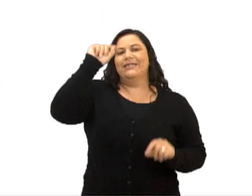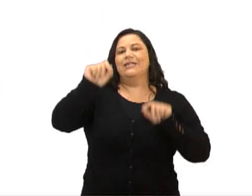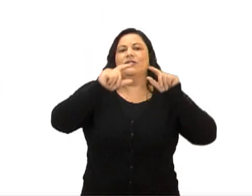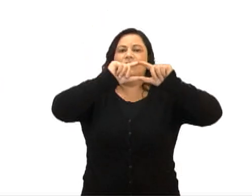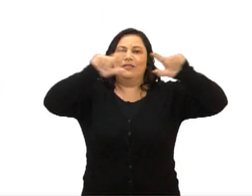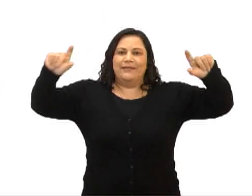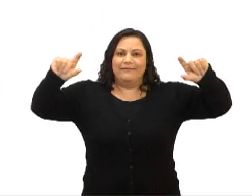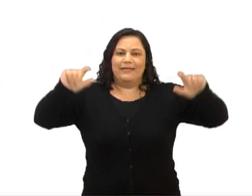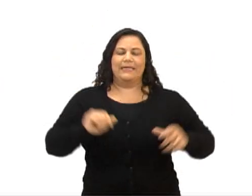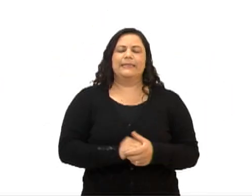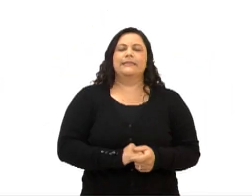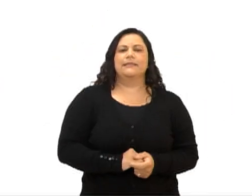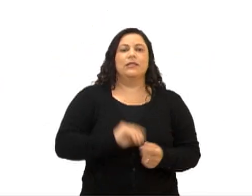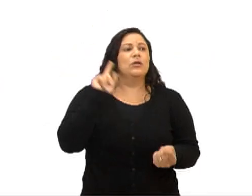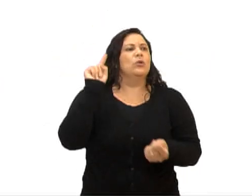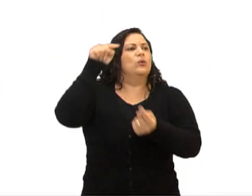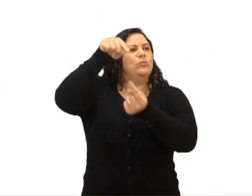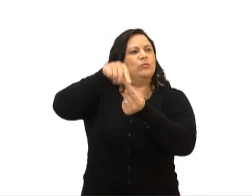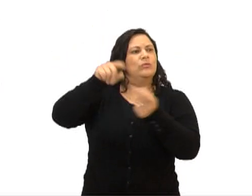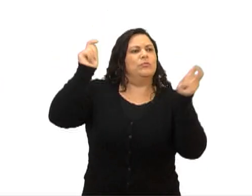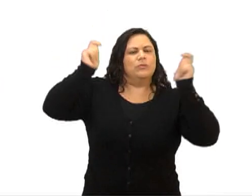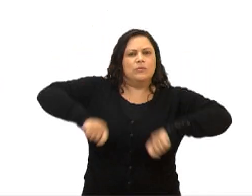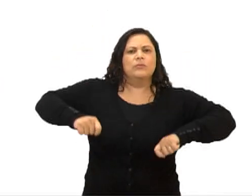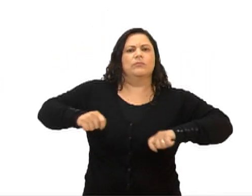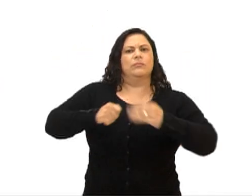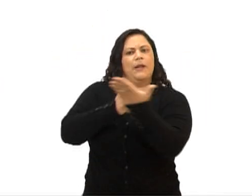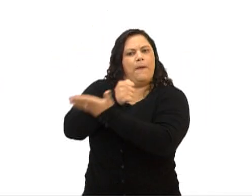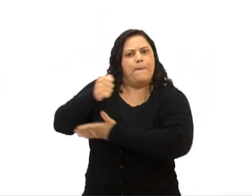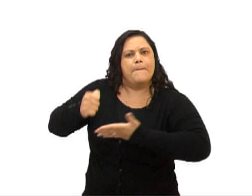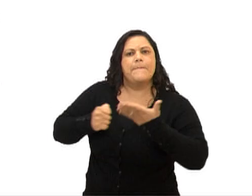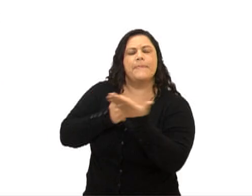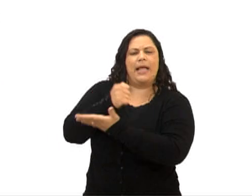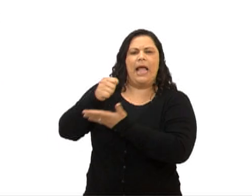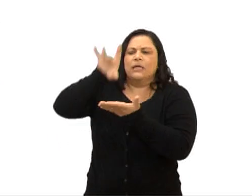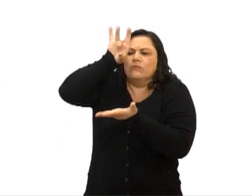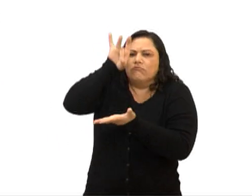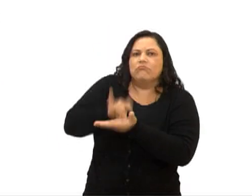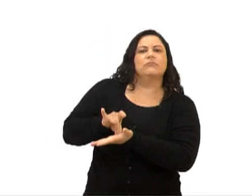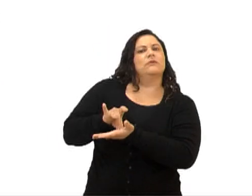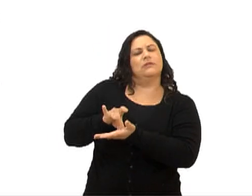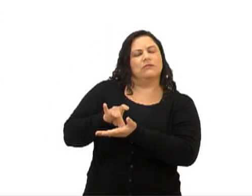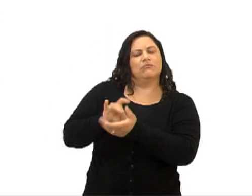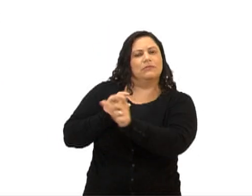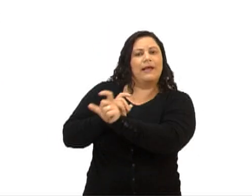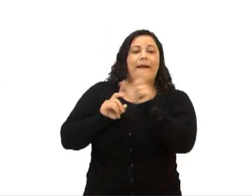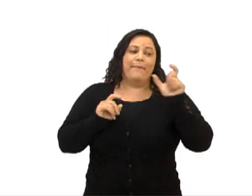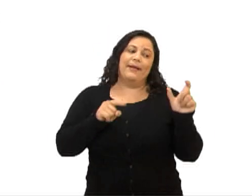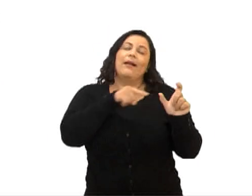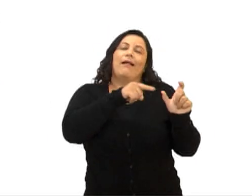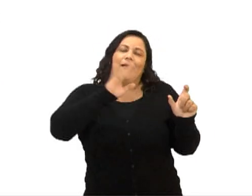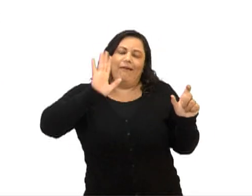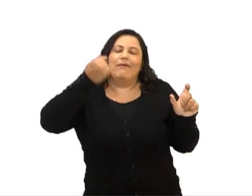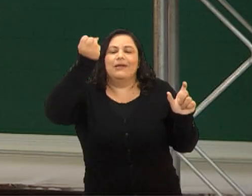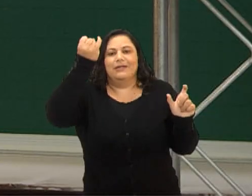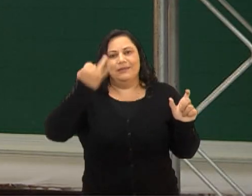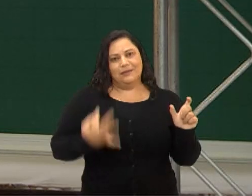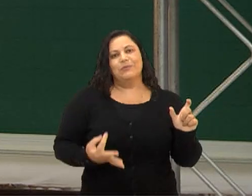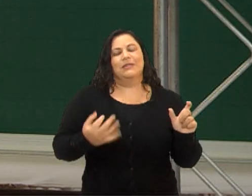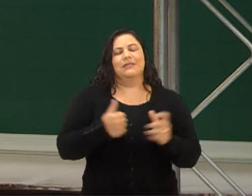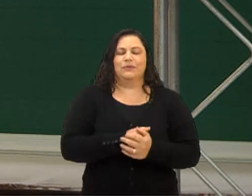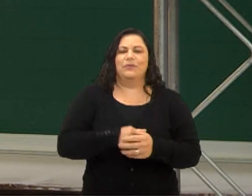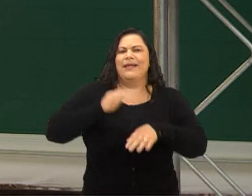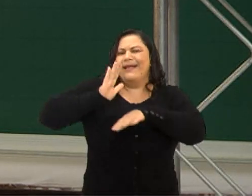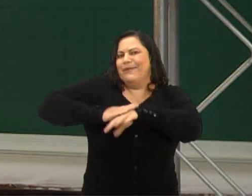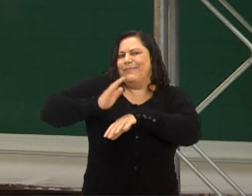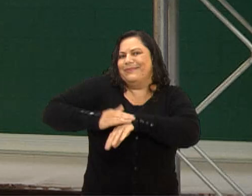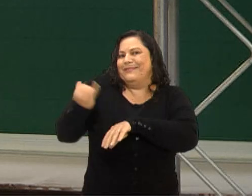se refere ao que constitui a essência de alguma coisa, como a própria palavra já nos indica, né, pessoal? É a essência, ou seja, aquilo que é